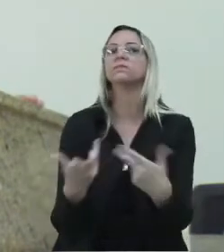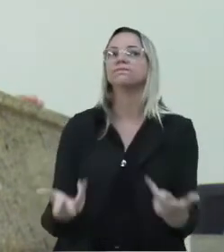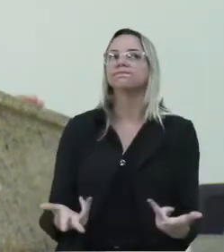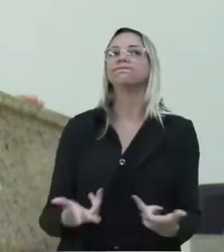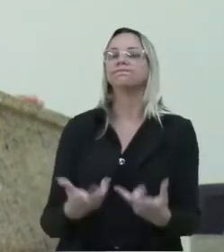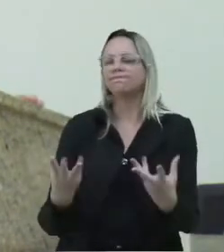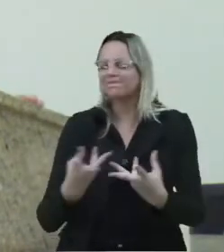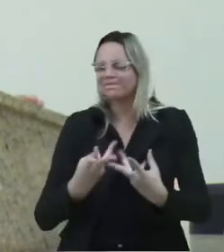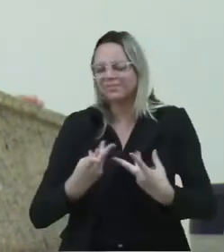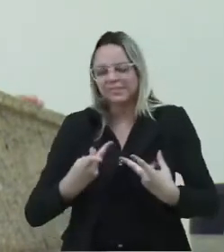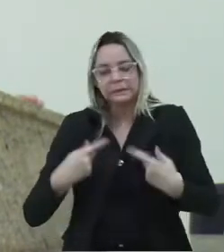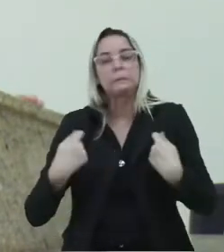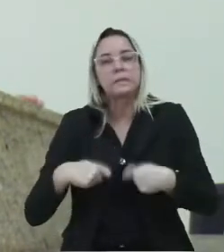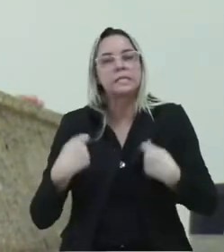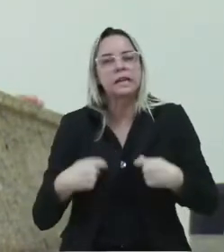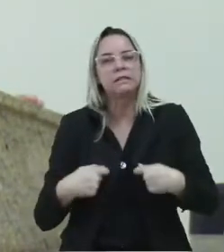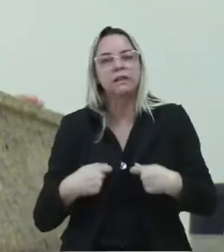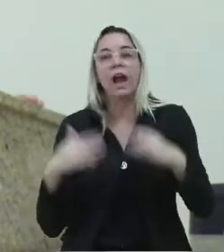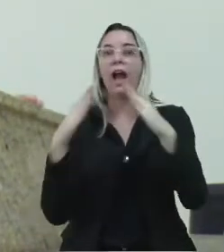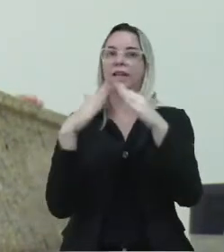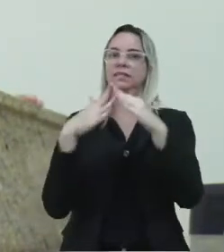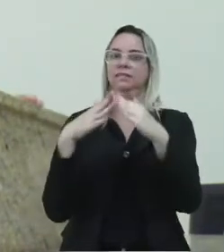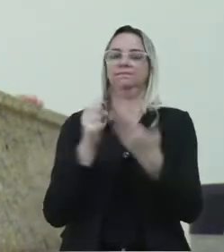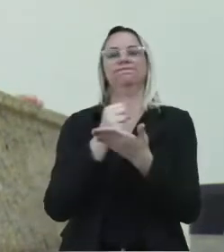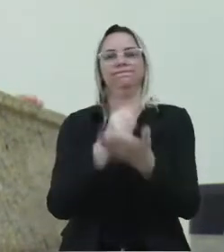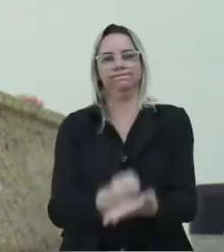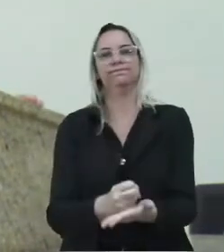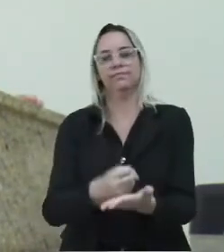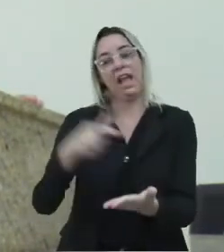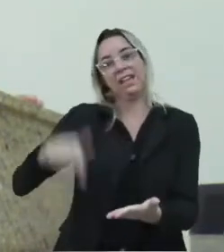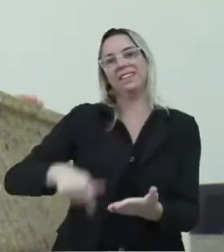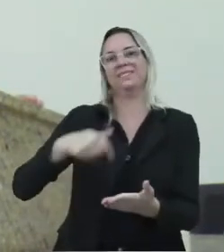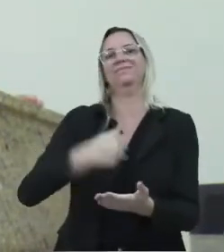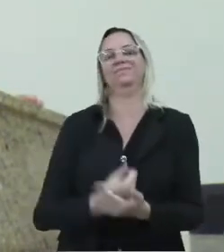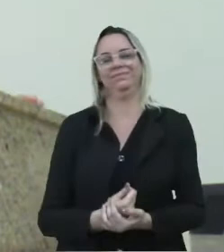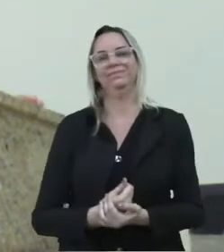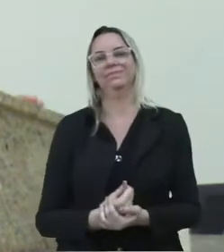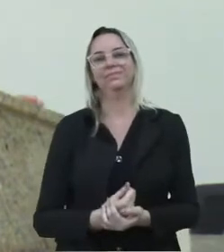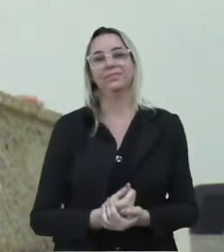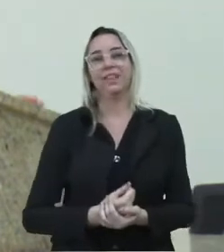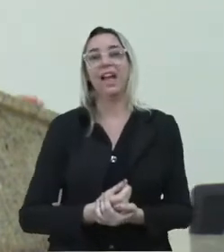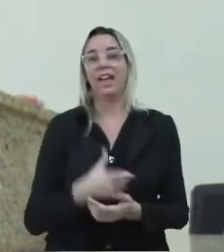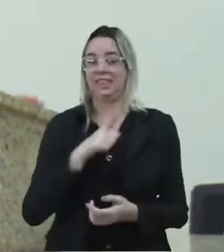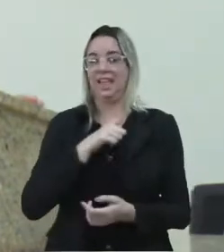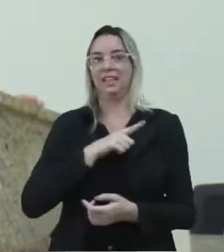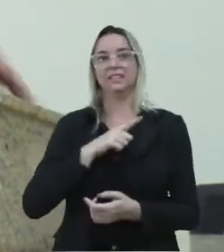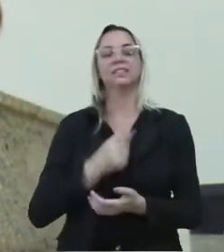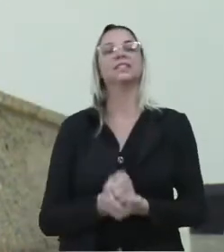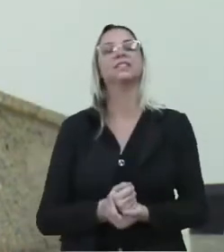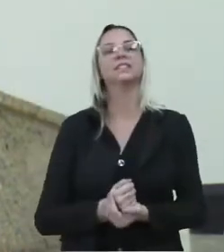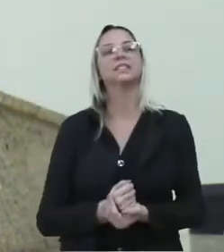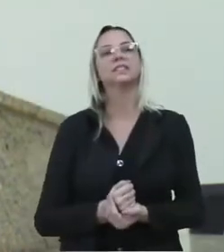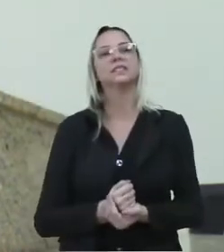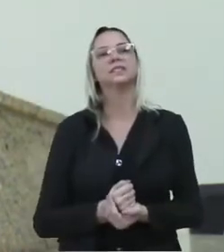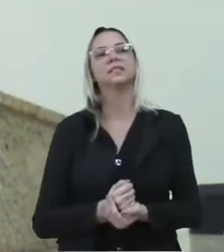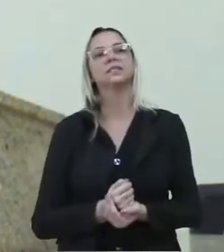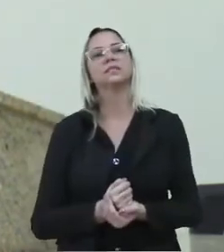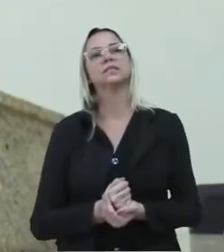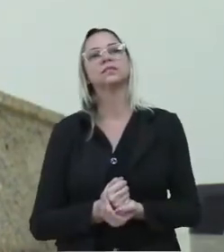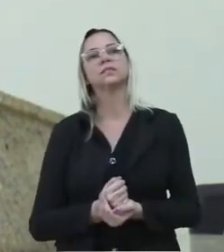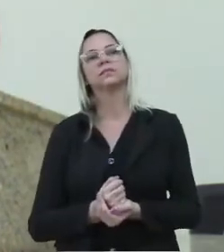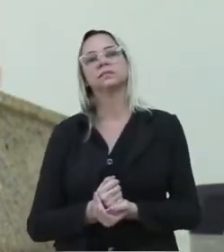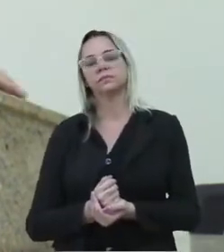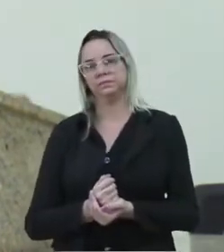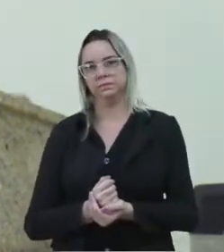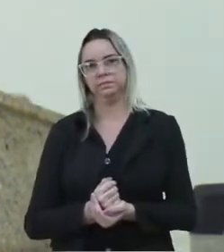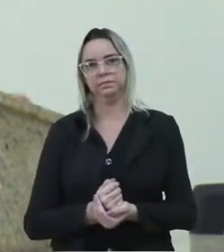mais precisa é de uma casa de apoio no Recife, né? Às vezes você está doente com um acompanhante, de manhã,